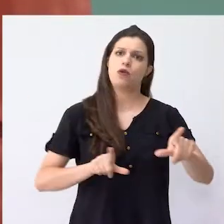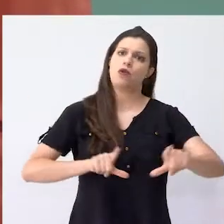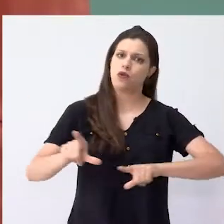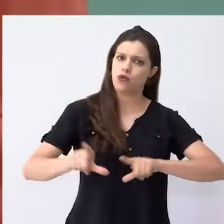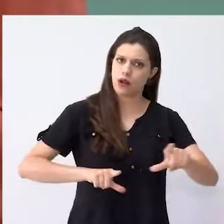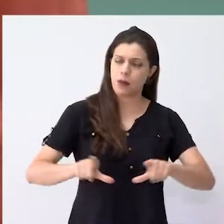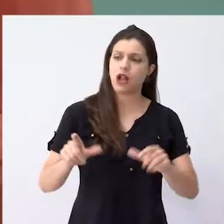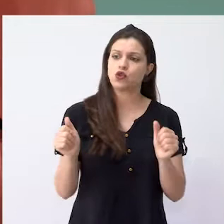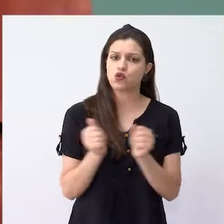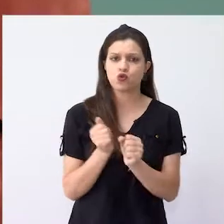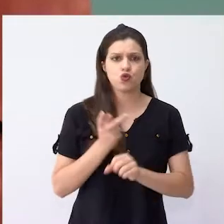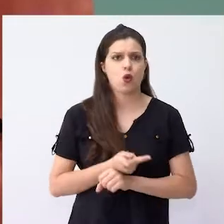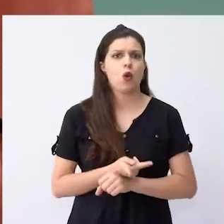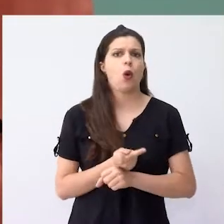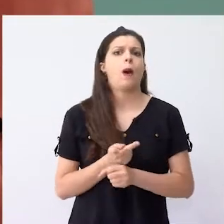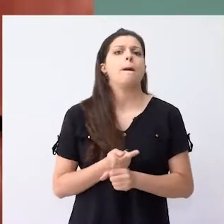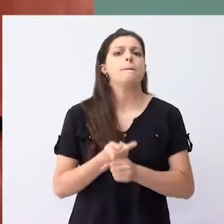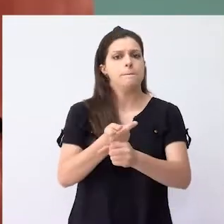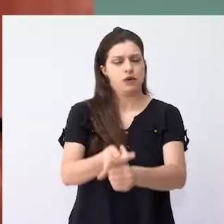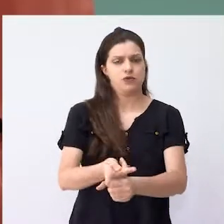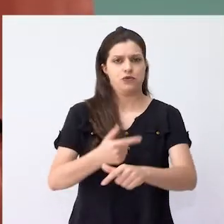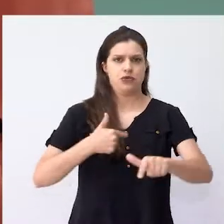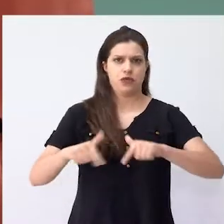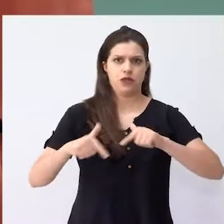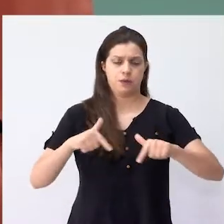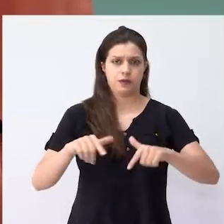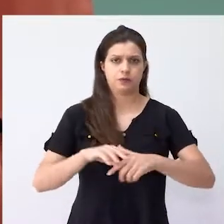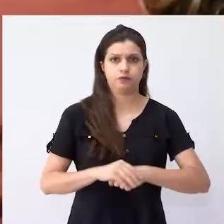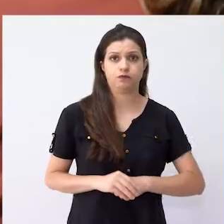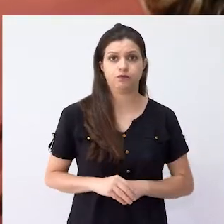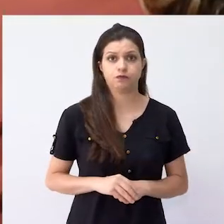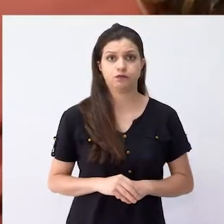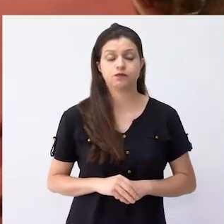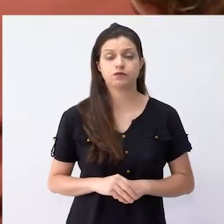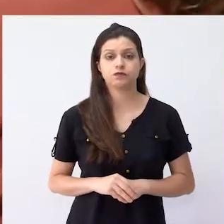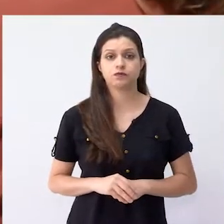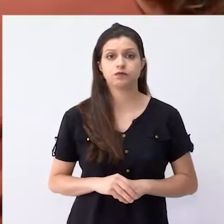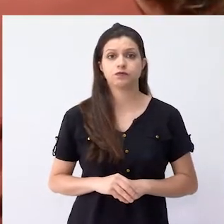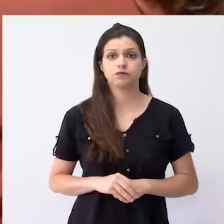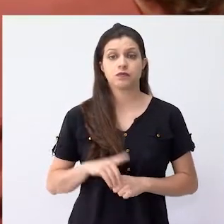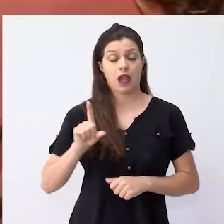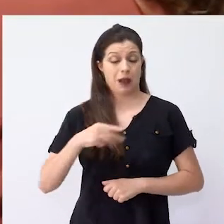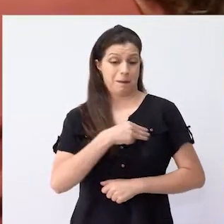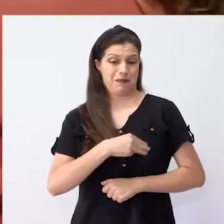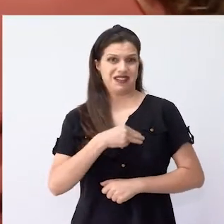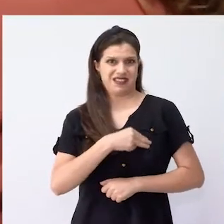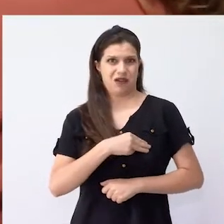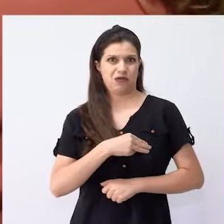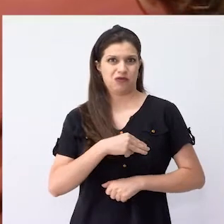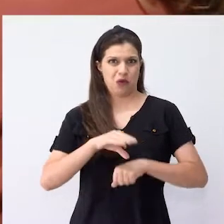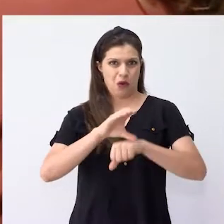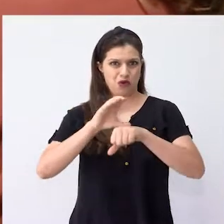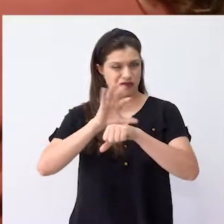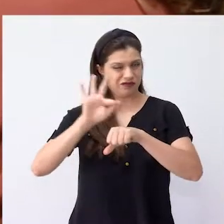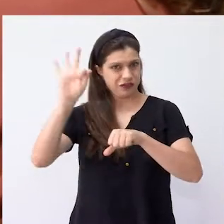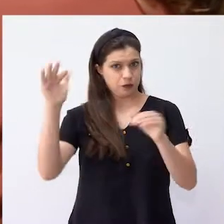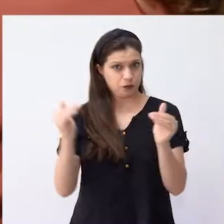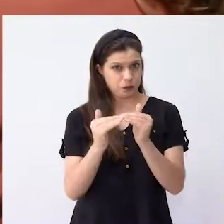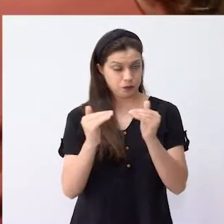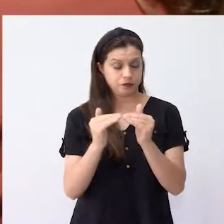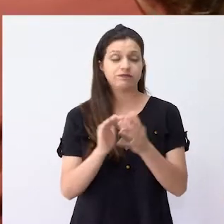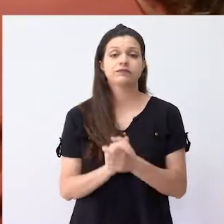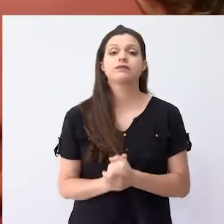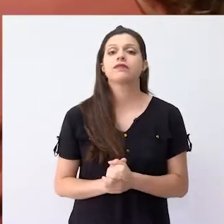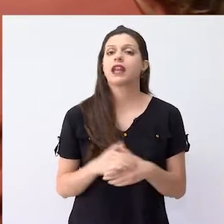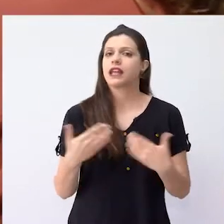políticos aí que estão espalhados no território brasileiro, com essa missão constitucional. Quer dizer, as relações de trabalho elas são num macro campo, né,